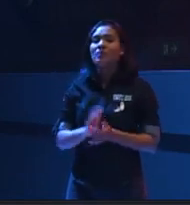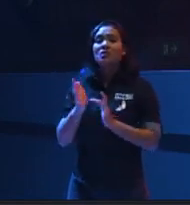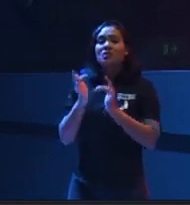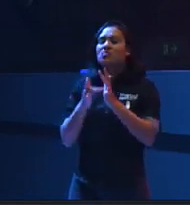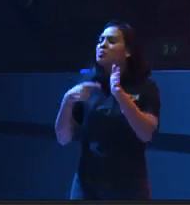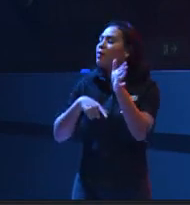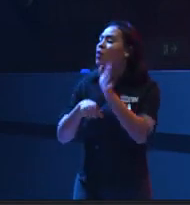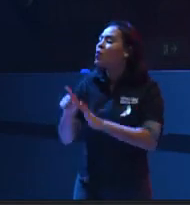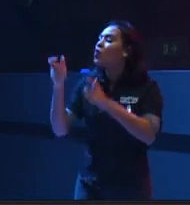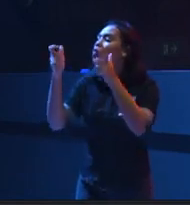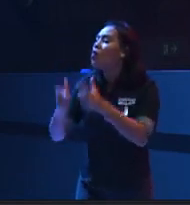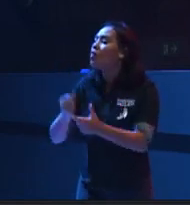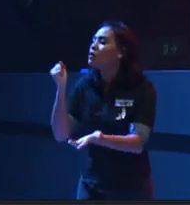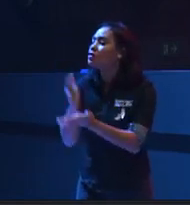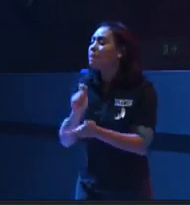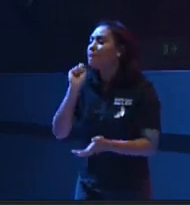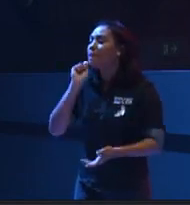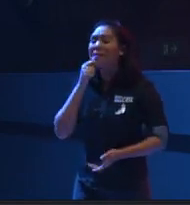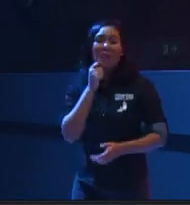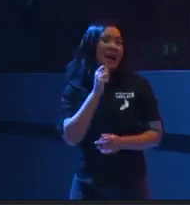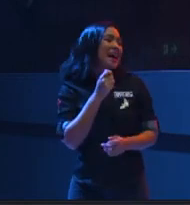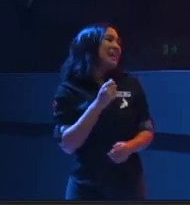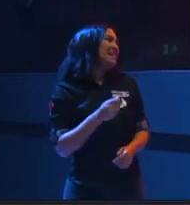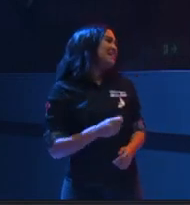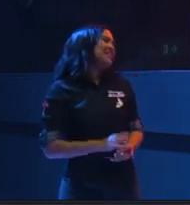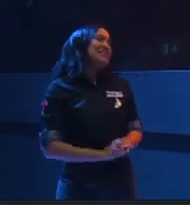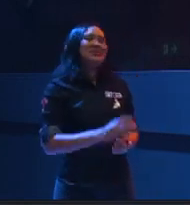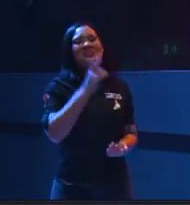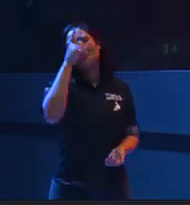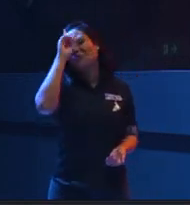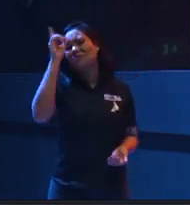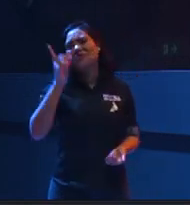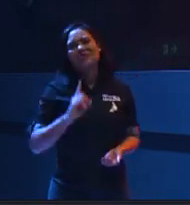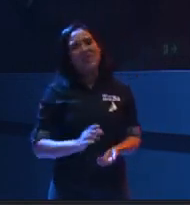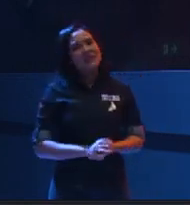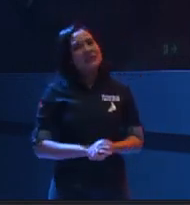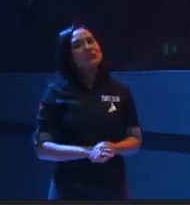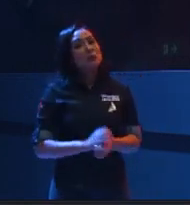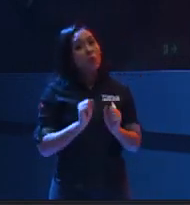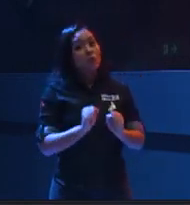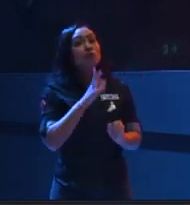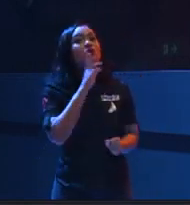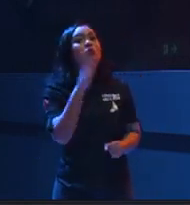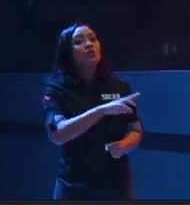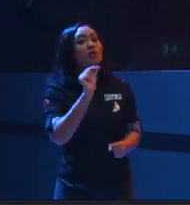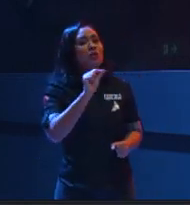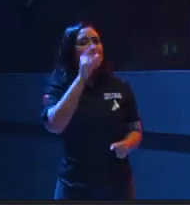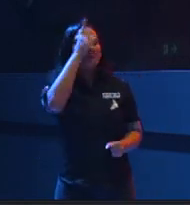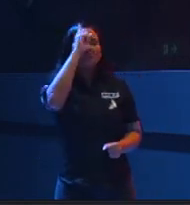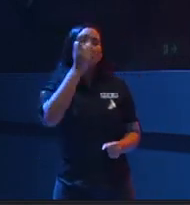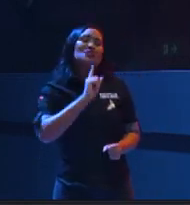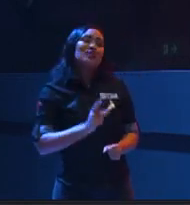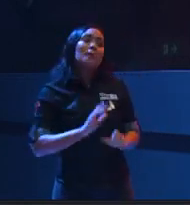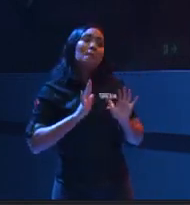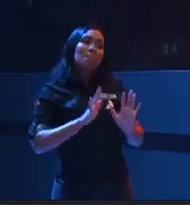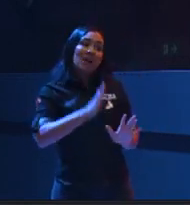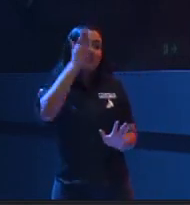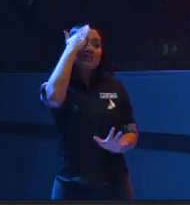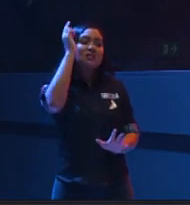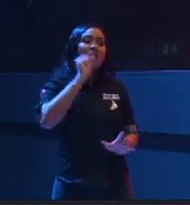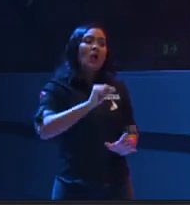podia responder senhor não sei onde comprar não mas sei que se o senhor Bernard vai surgir